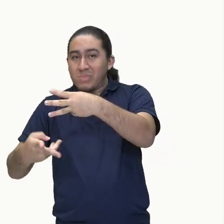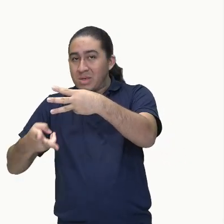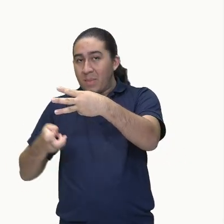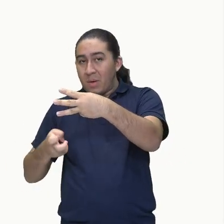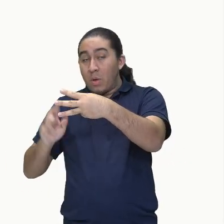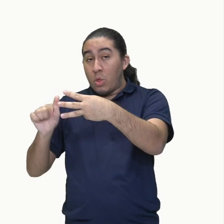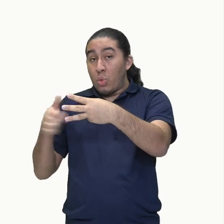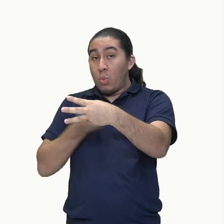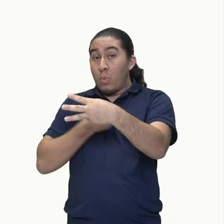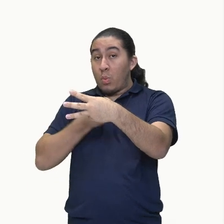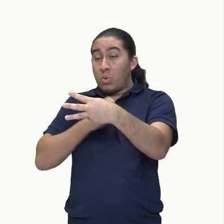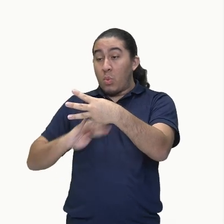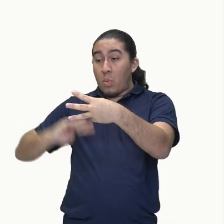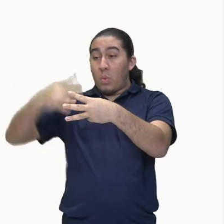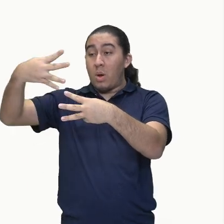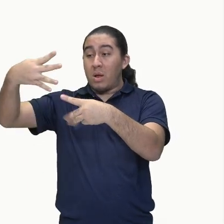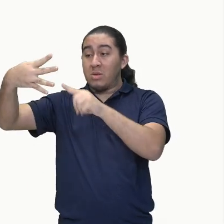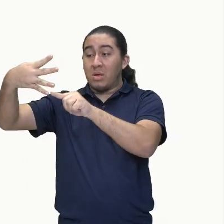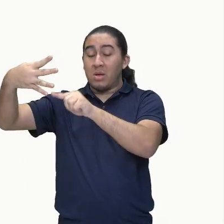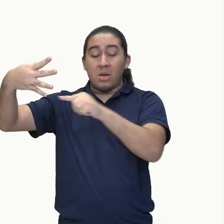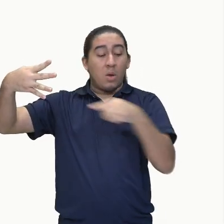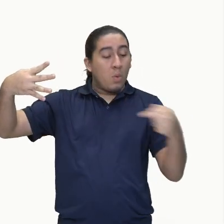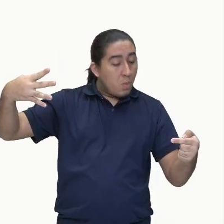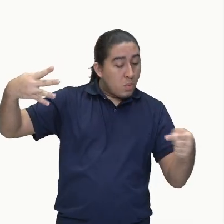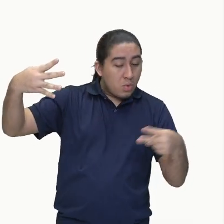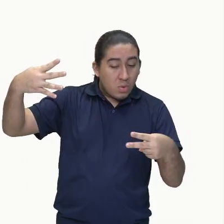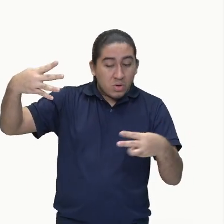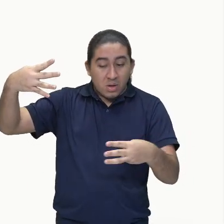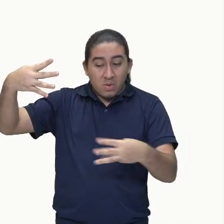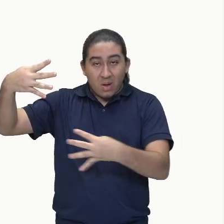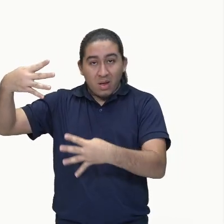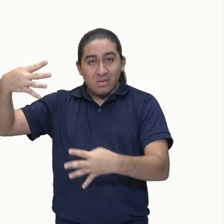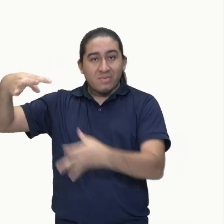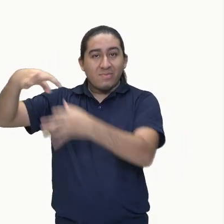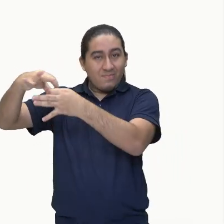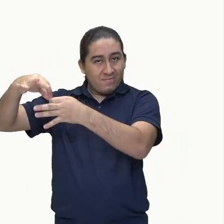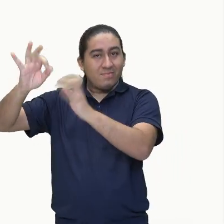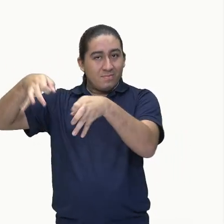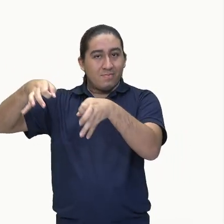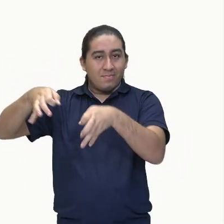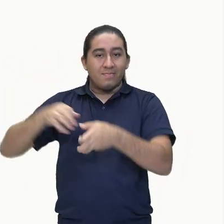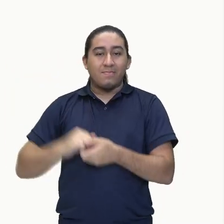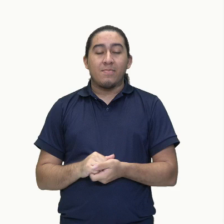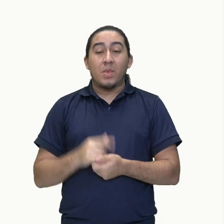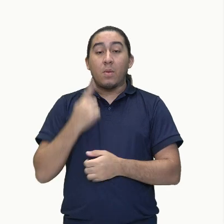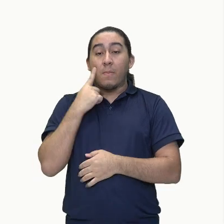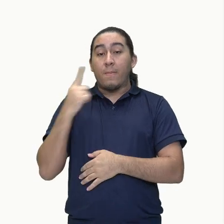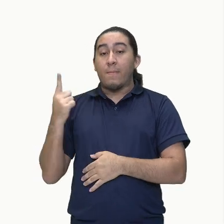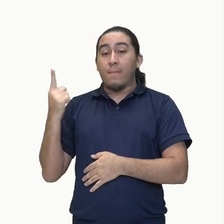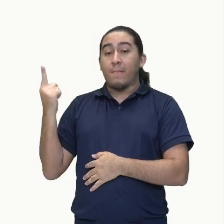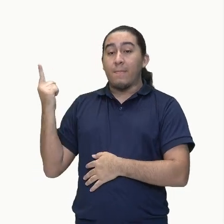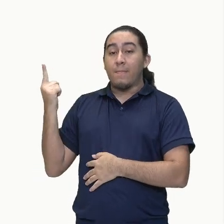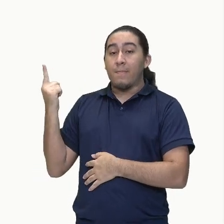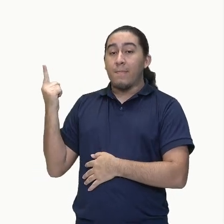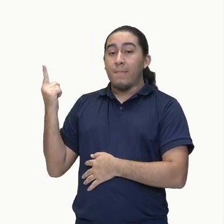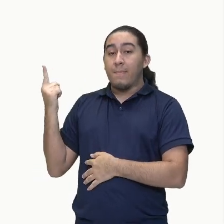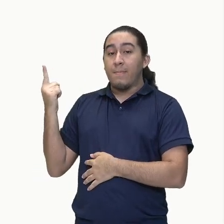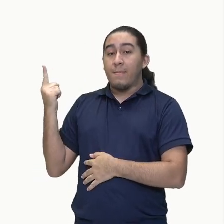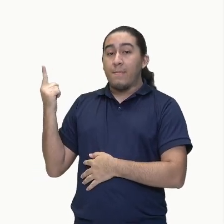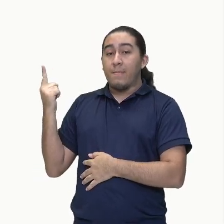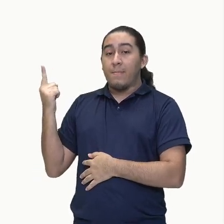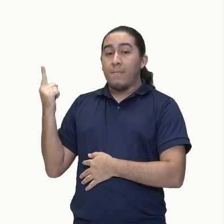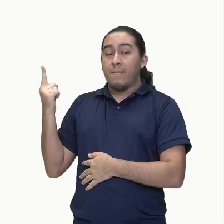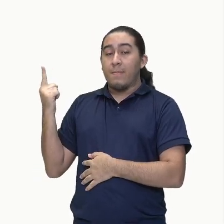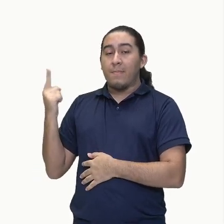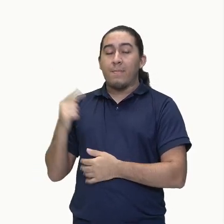3 à quarta. Significa que eu vou multiplicar 3 vezes 3, vezes 3, vezes 3. Sei que